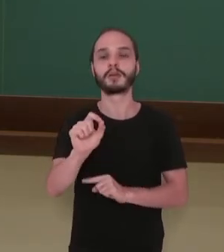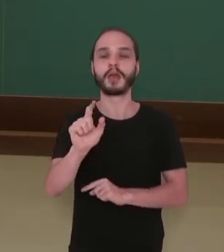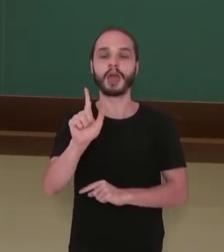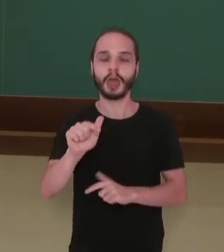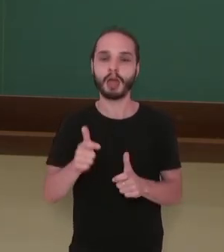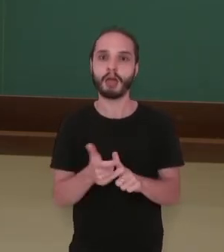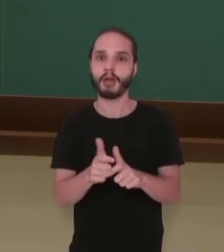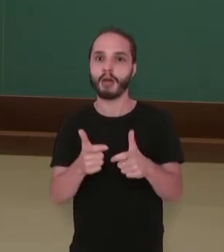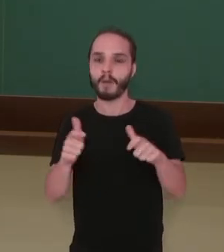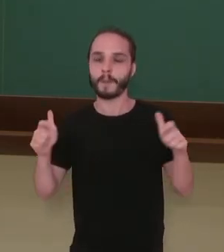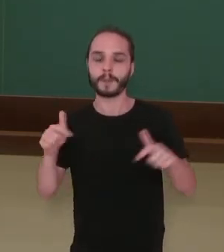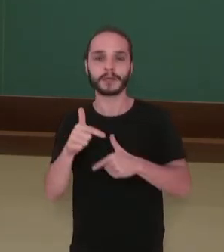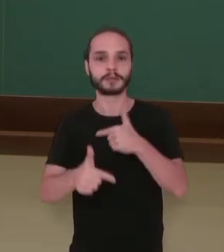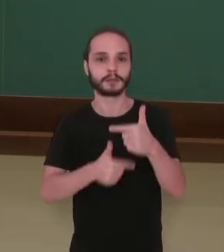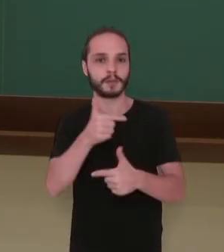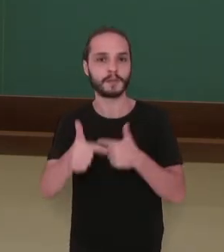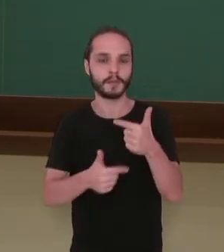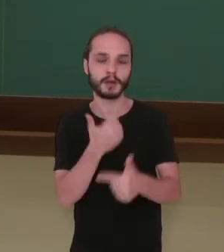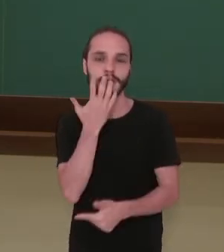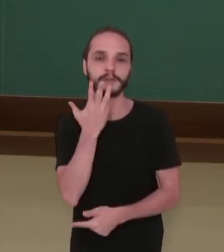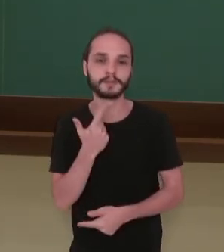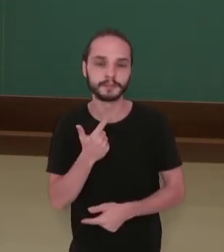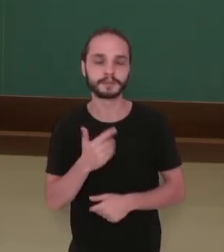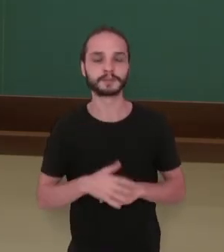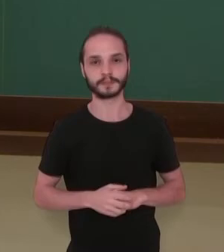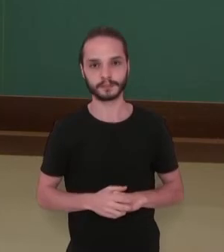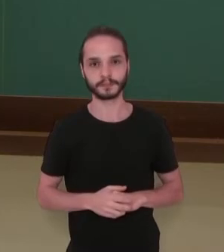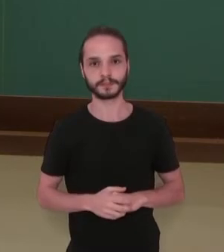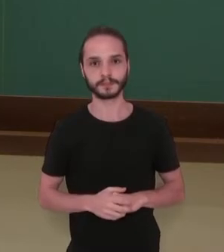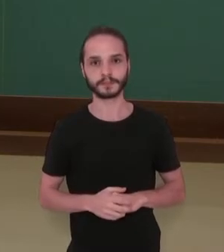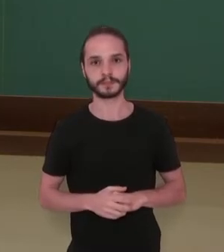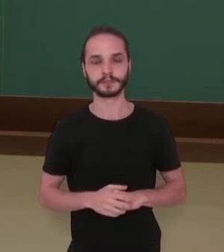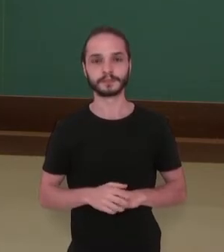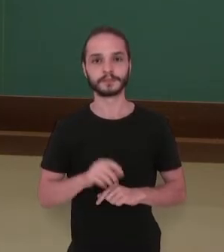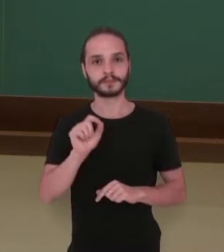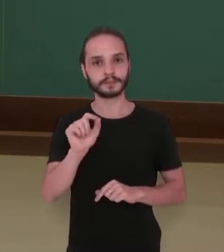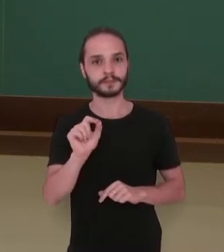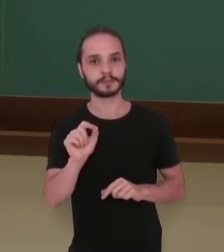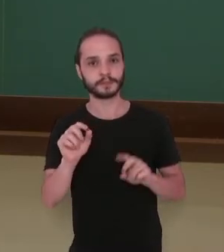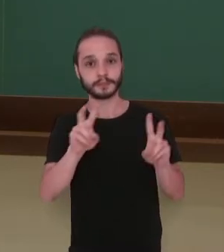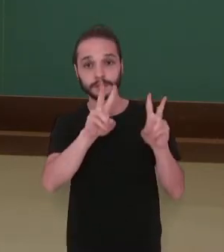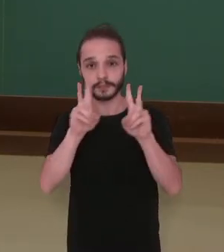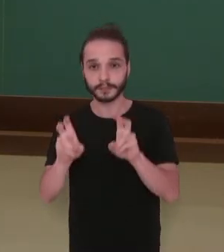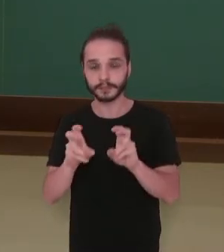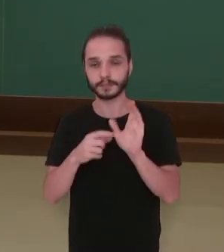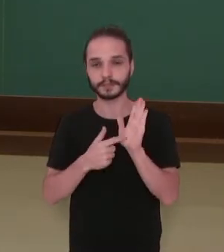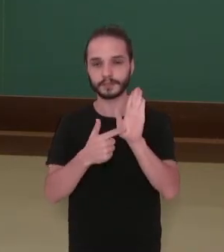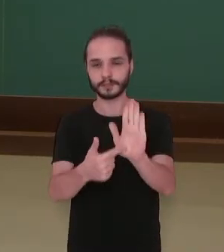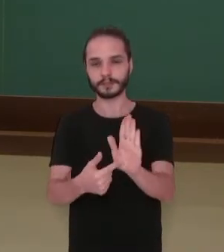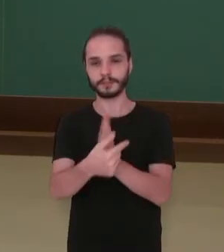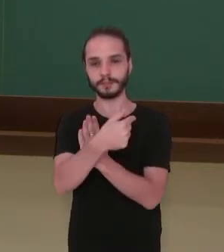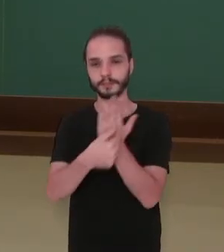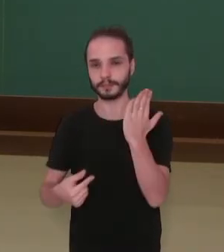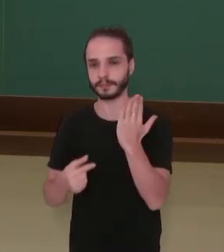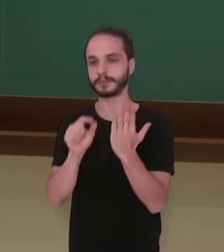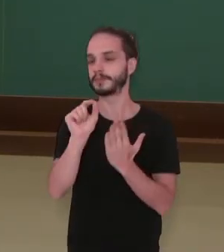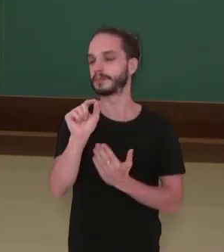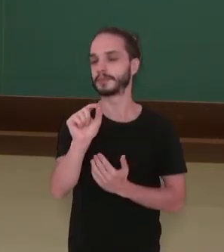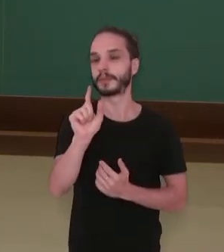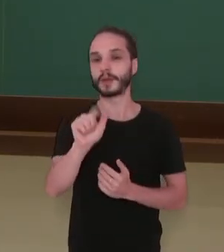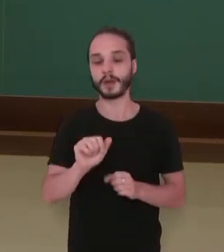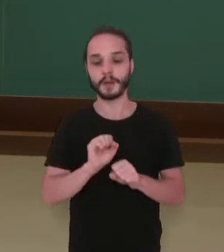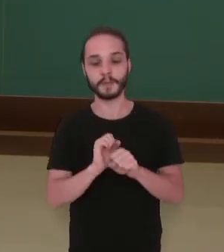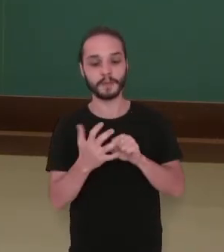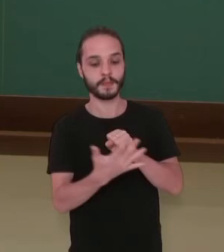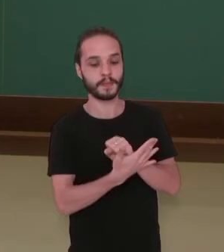nas ocorrências de trabalho infantil. A tese apresentada pelo articulista é a de que a pandemia